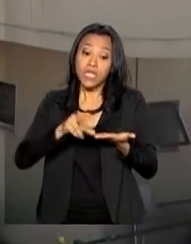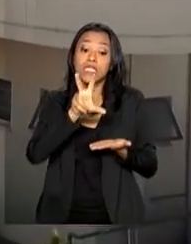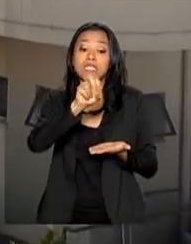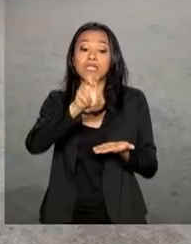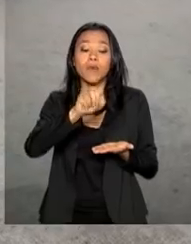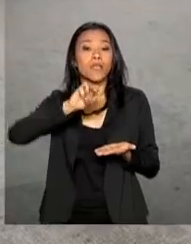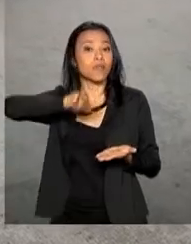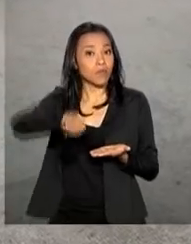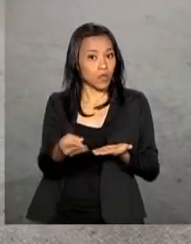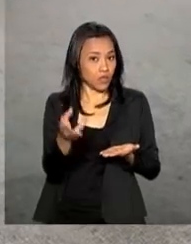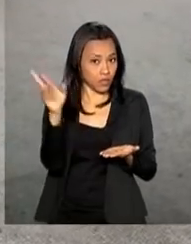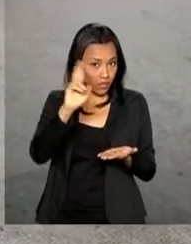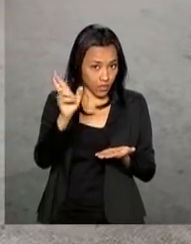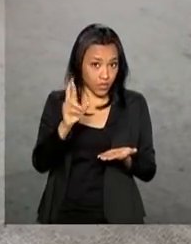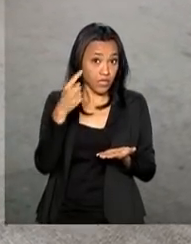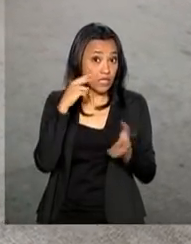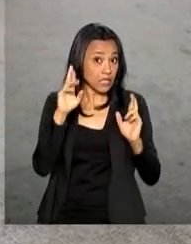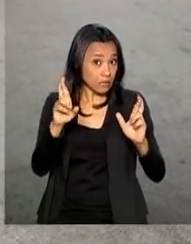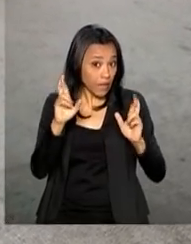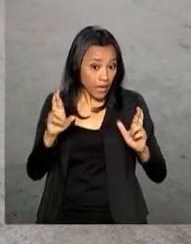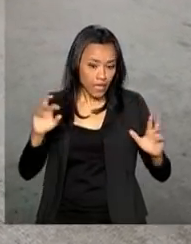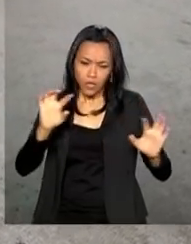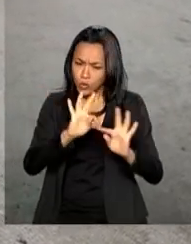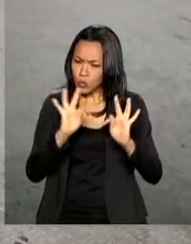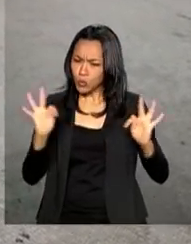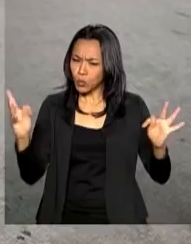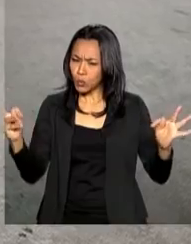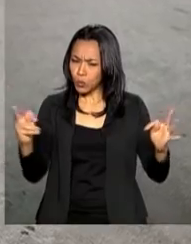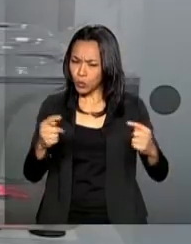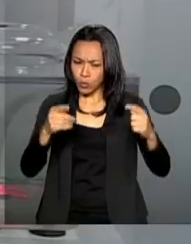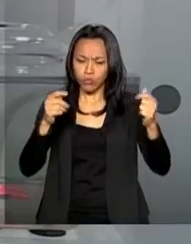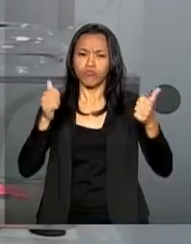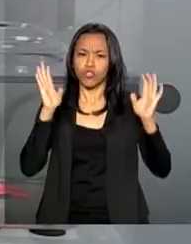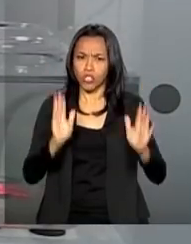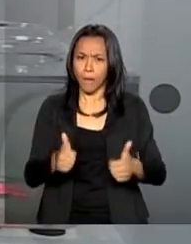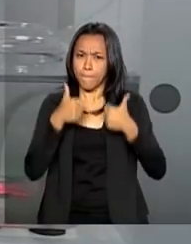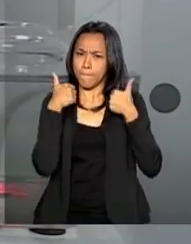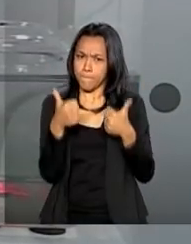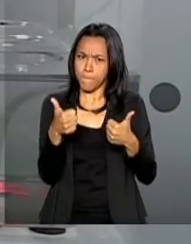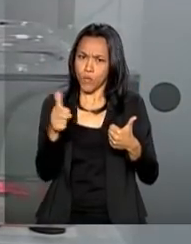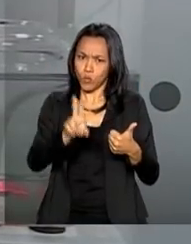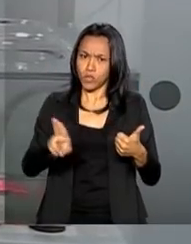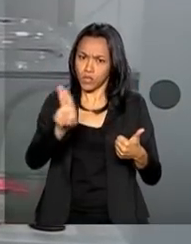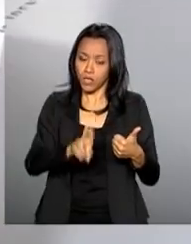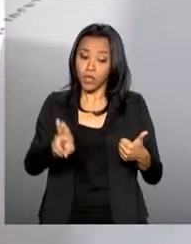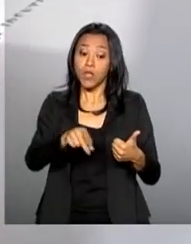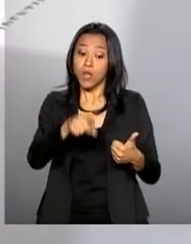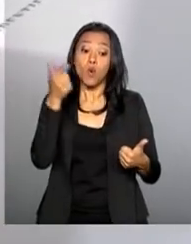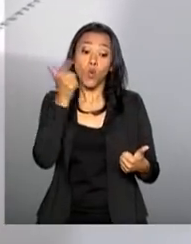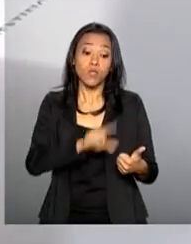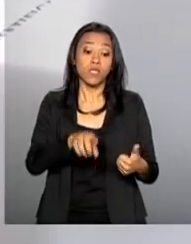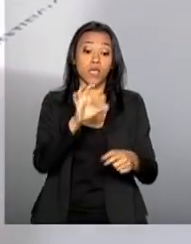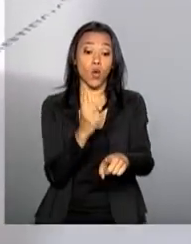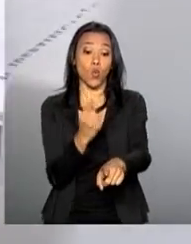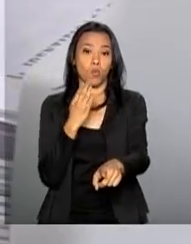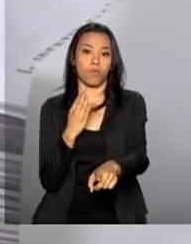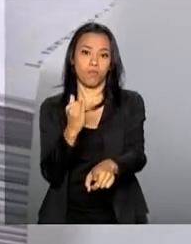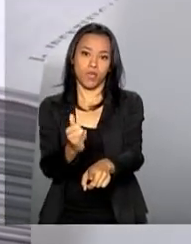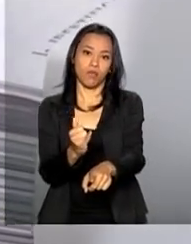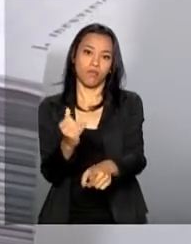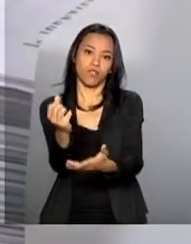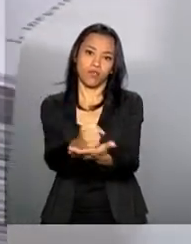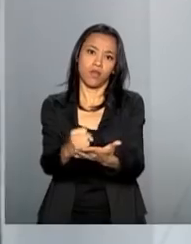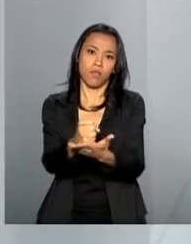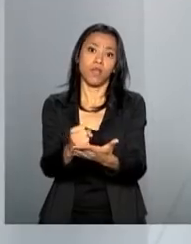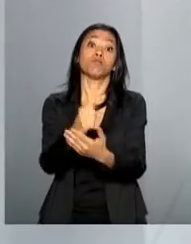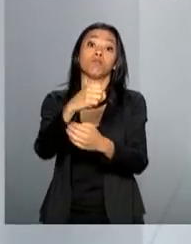de reais e a expectativa é que, quando estiver totalmente operacional, a unidade tenha capacidade de produzir 1 bilhão de comprimidos por